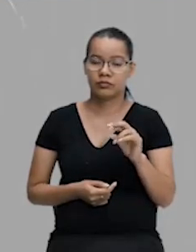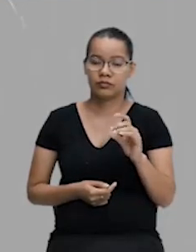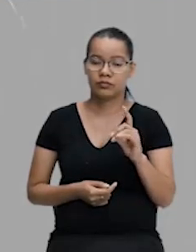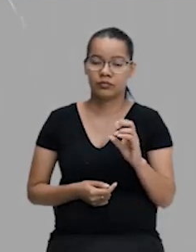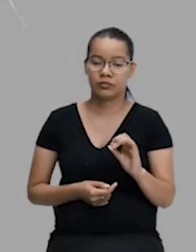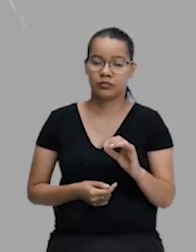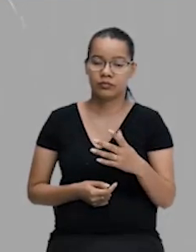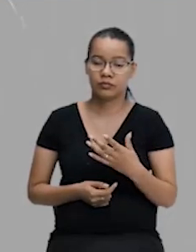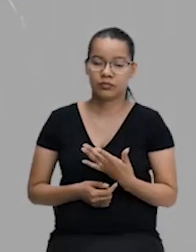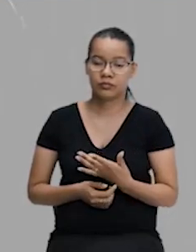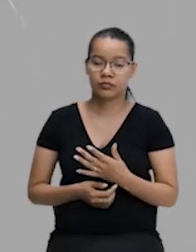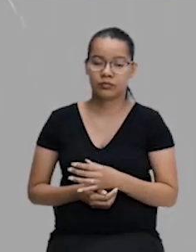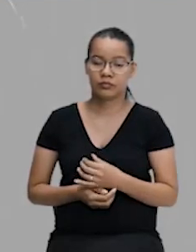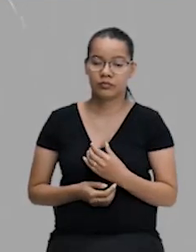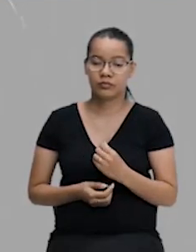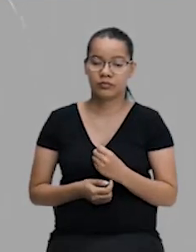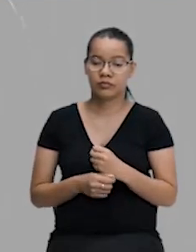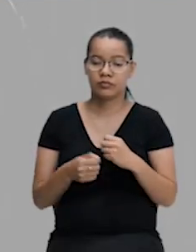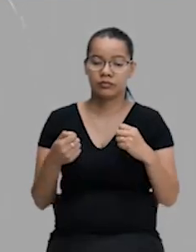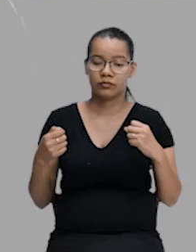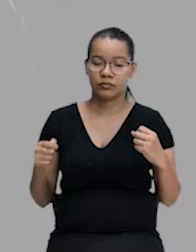quanto